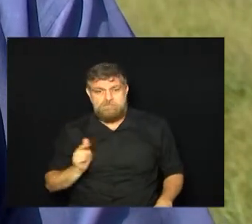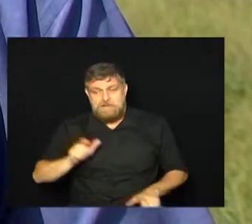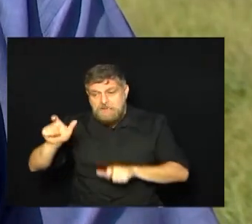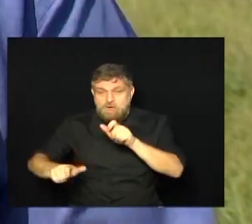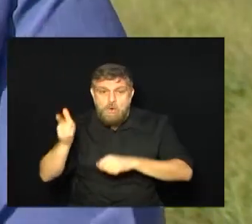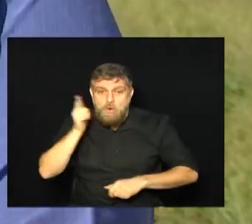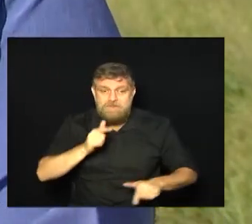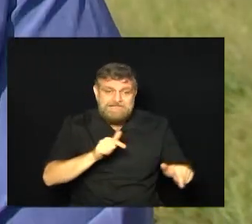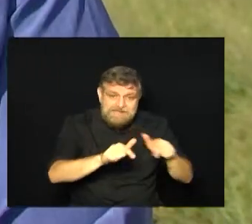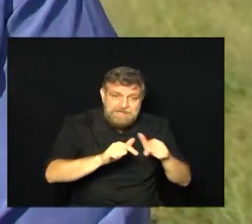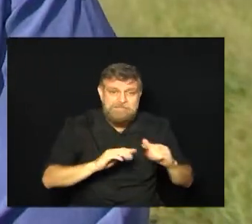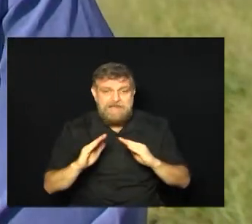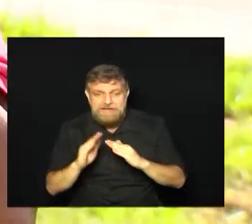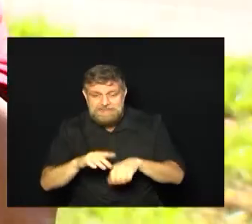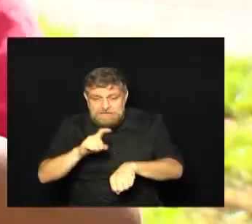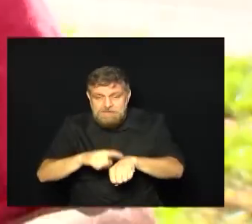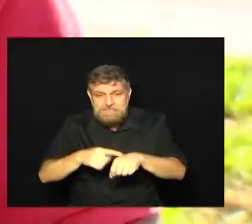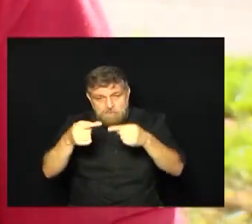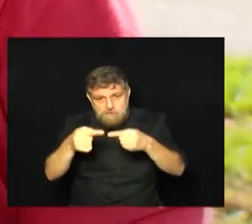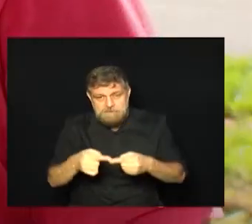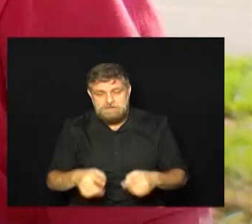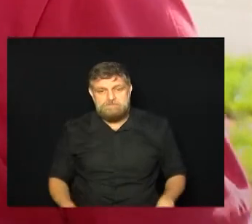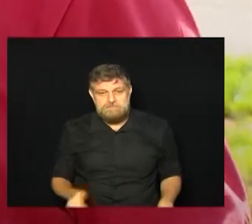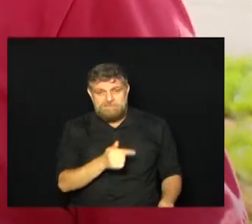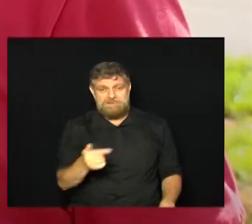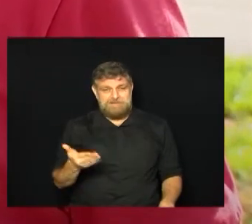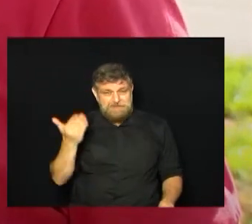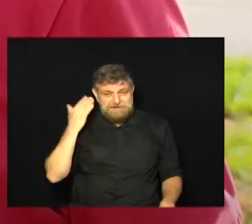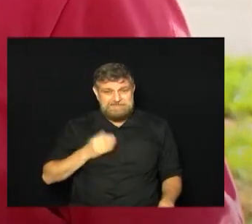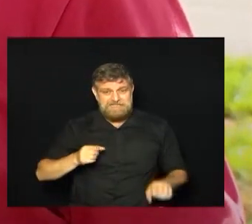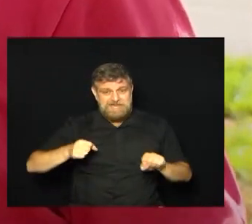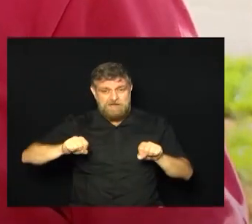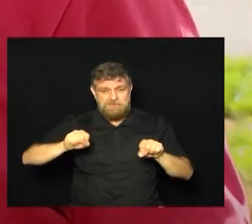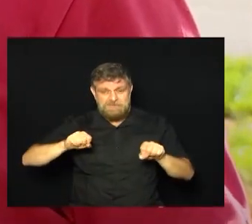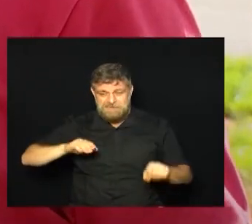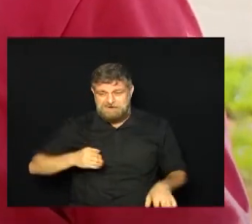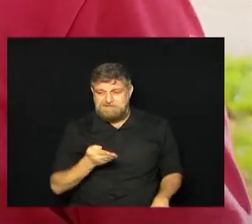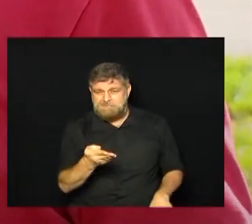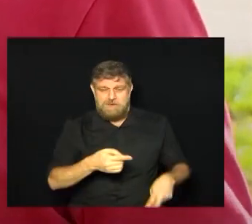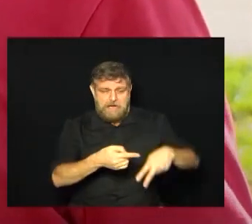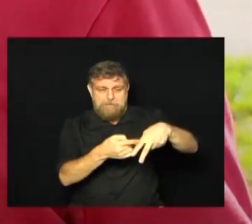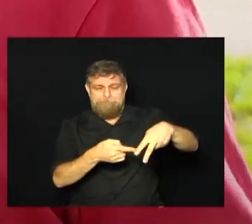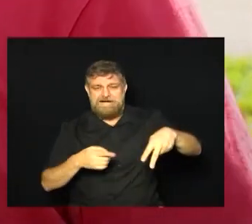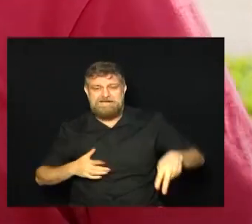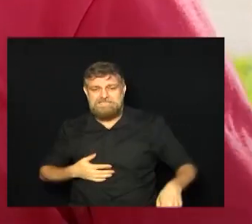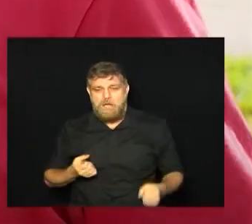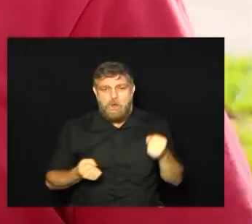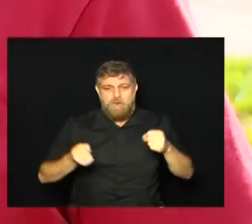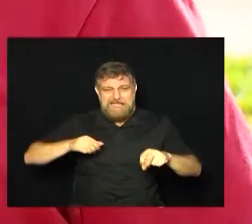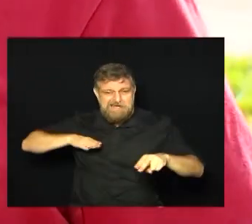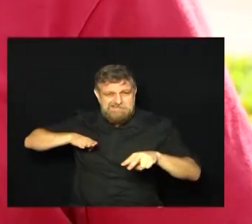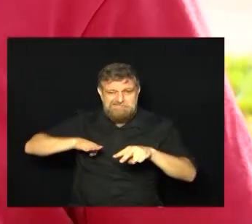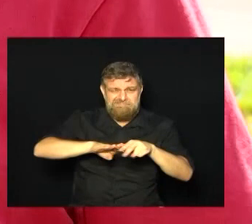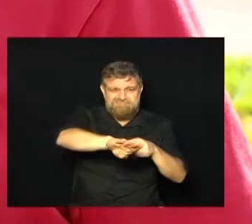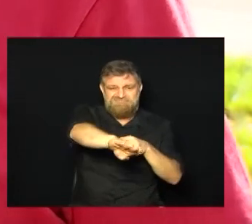chegar ao seu destino dentro do tempo programado. Semana passada o motoqueiro perdeu a perna aqui. O carro passou em cima da perna dele, ele perdeu